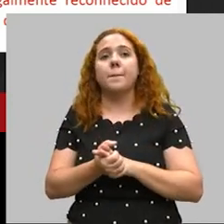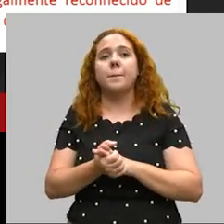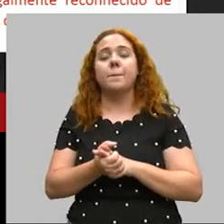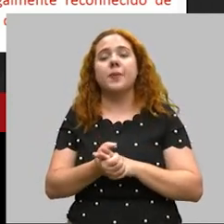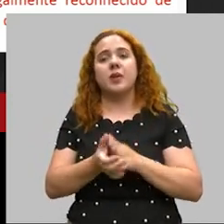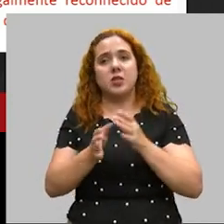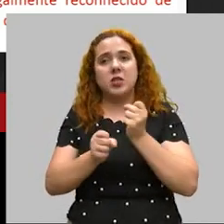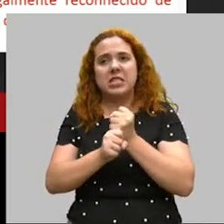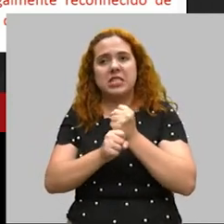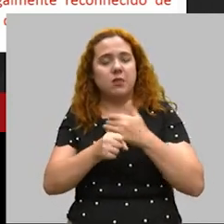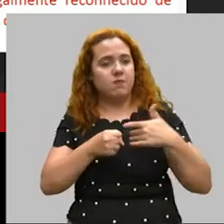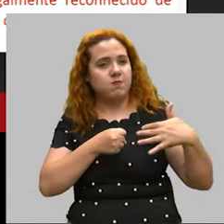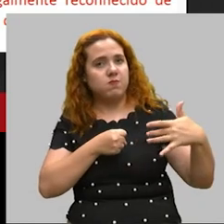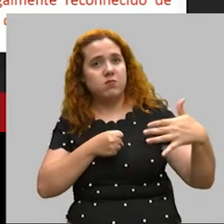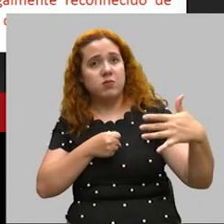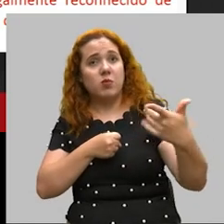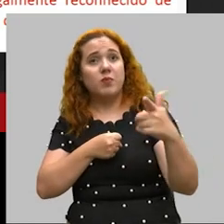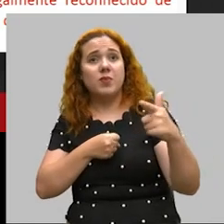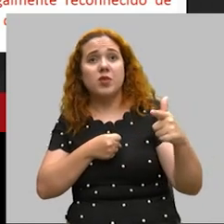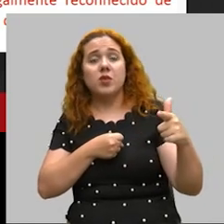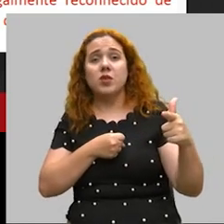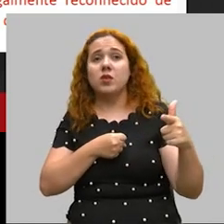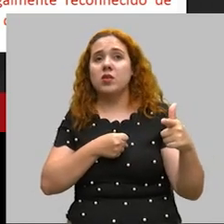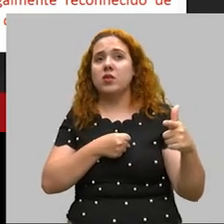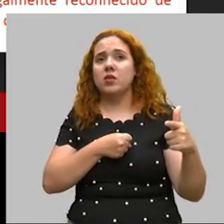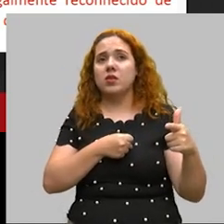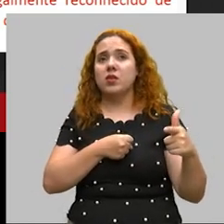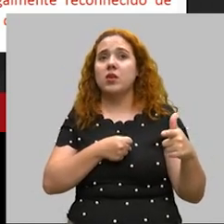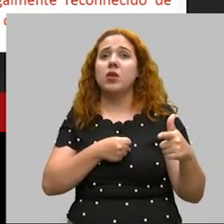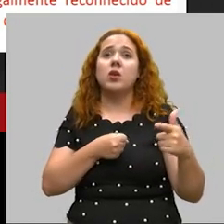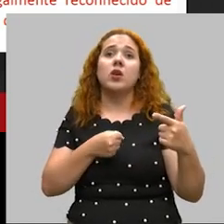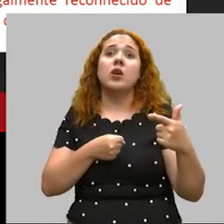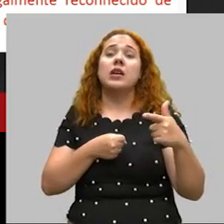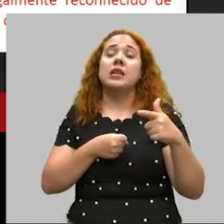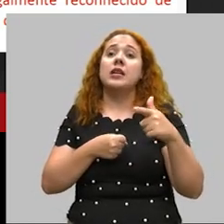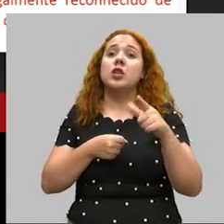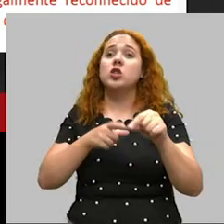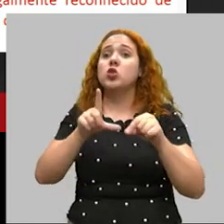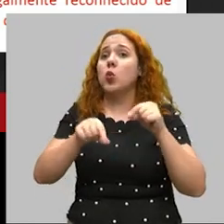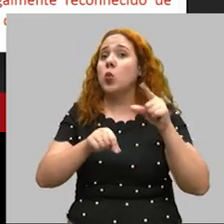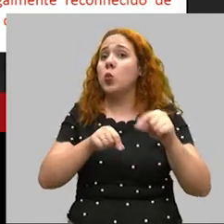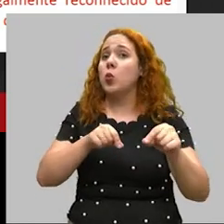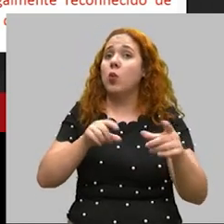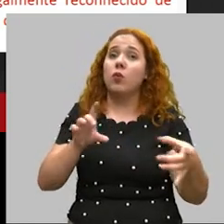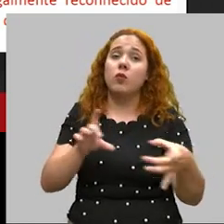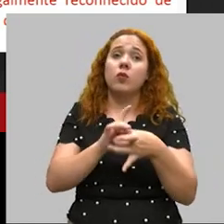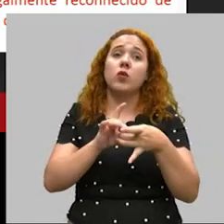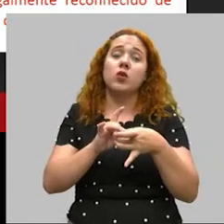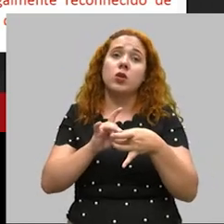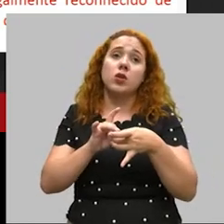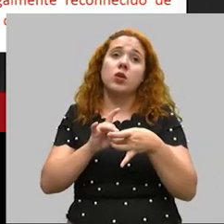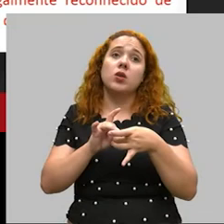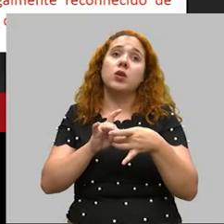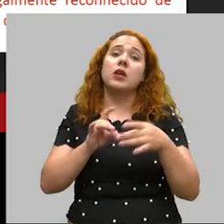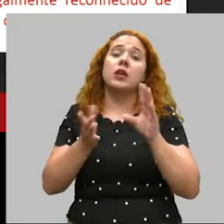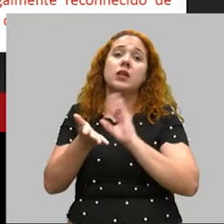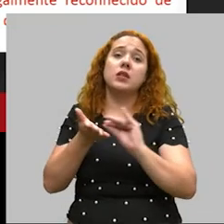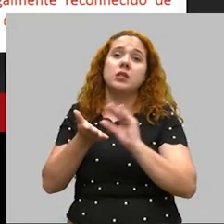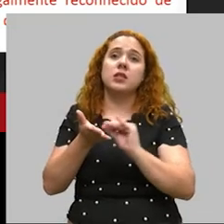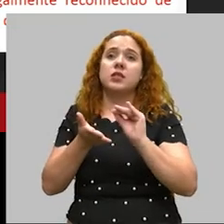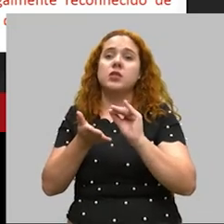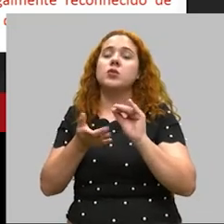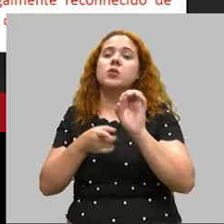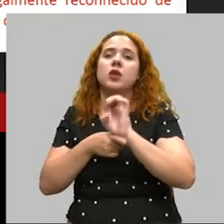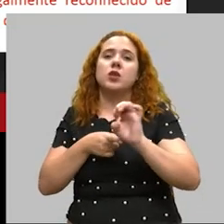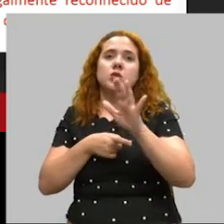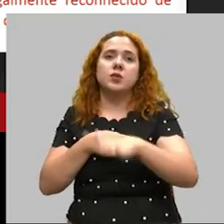anos a gente não tem tido problema de contrastação e designações para estar vinculado à Secretaria Estadual de Minas Gerais né